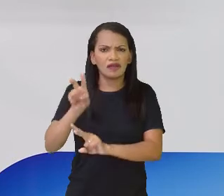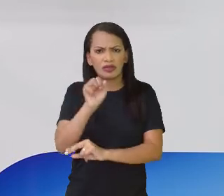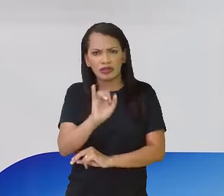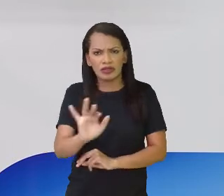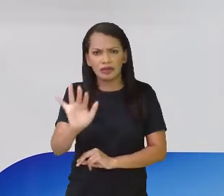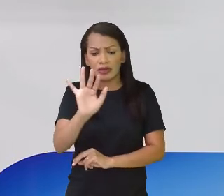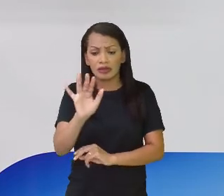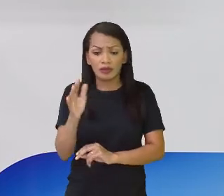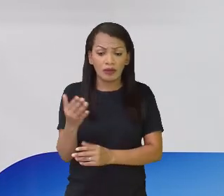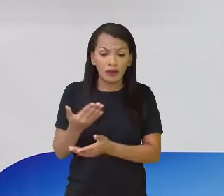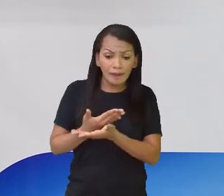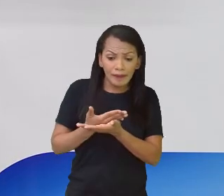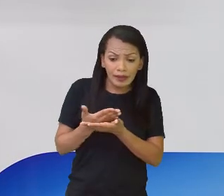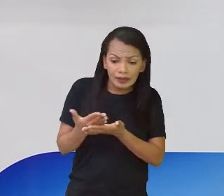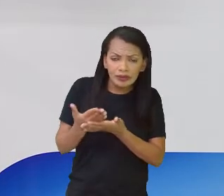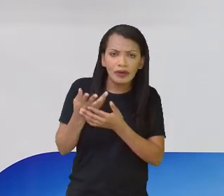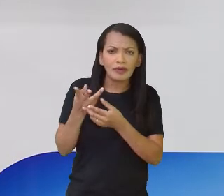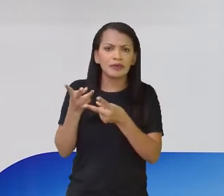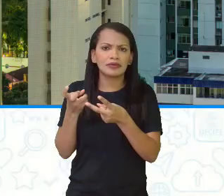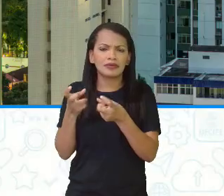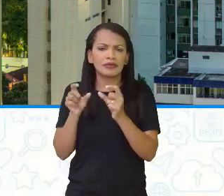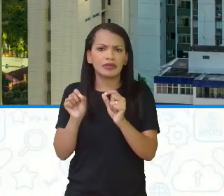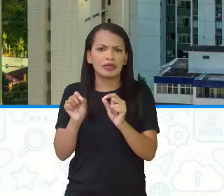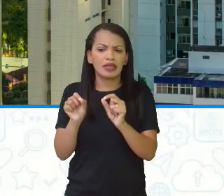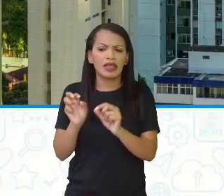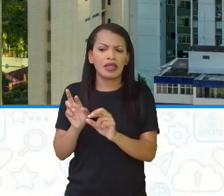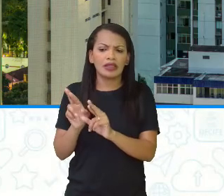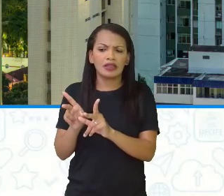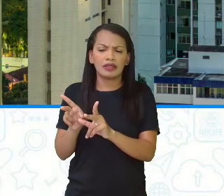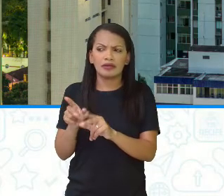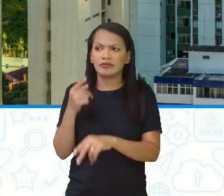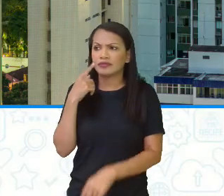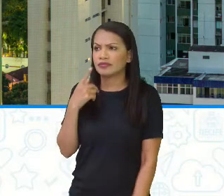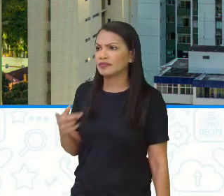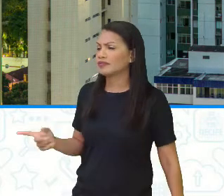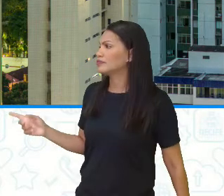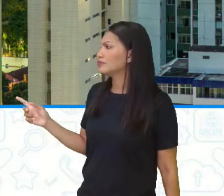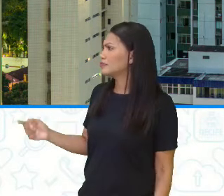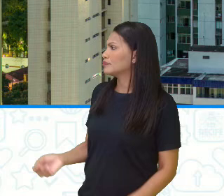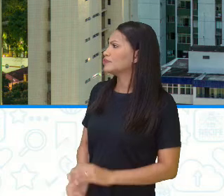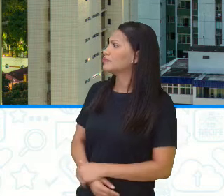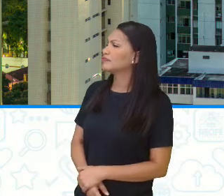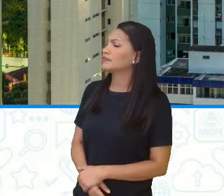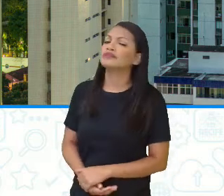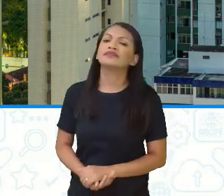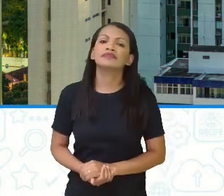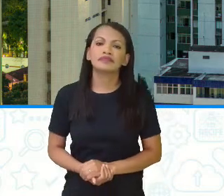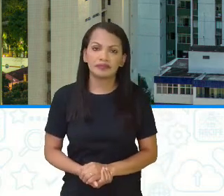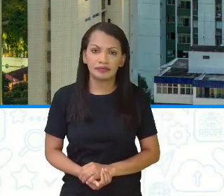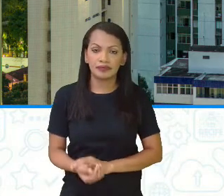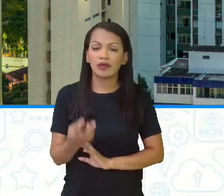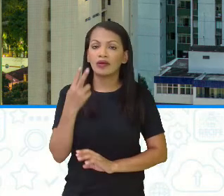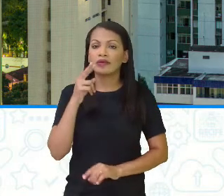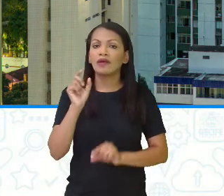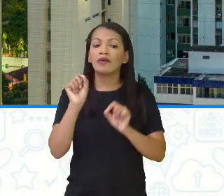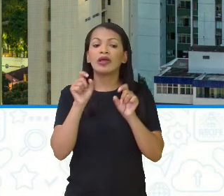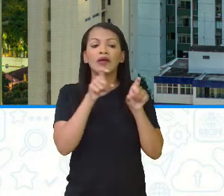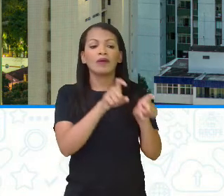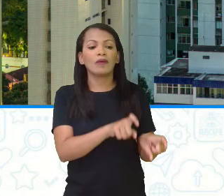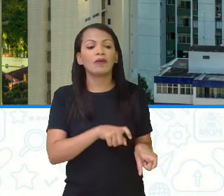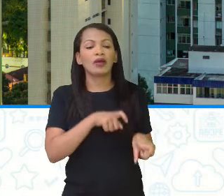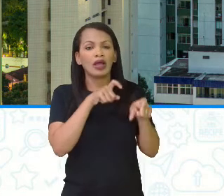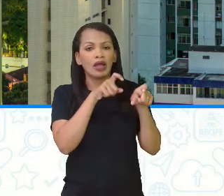a perceber que existe uma diferença grande. Quando eu coloco essas duas imagens aí, a gente consegue ver claramente